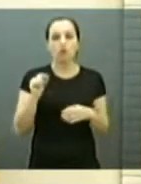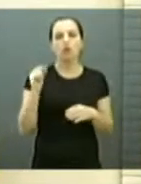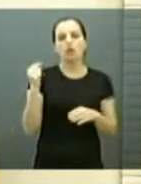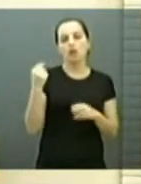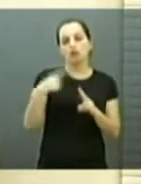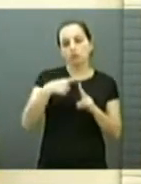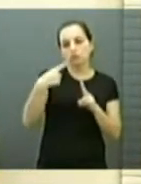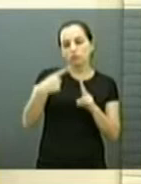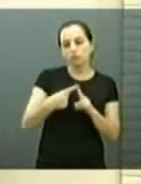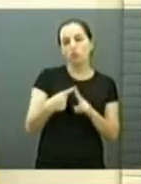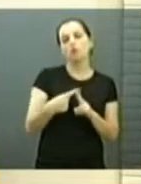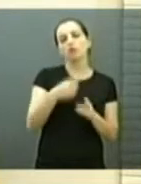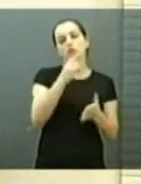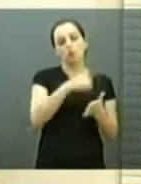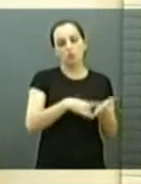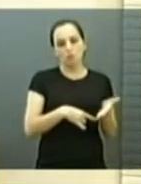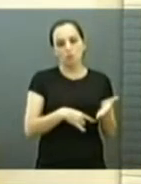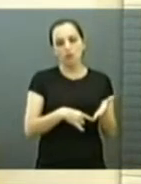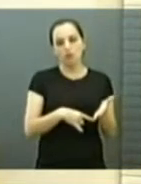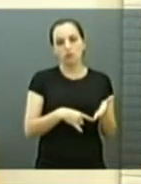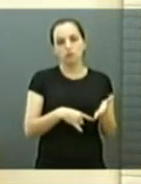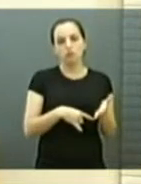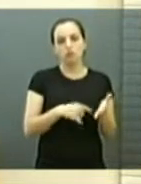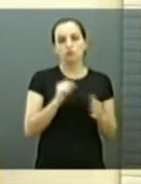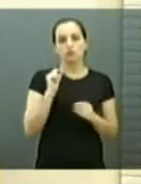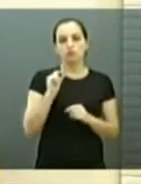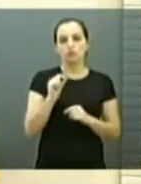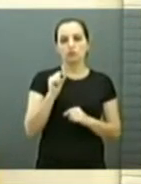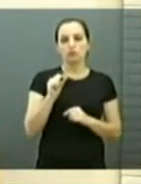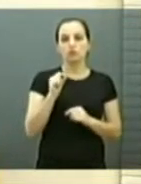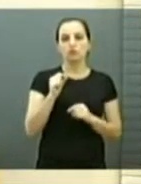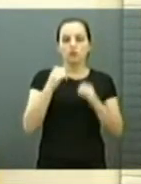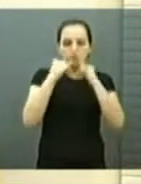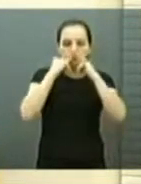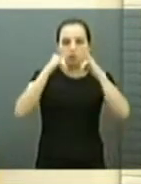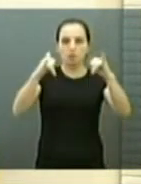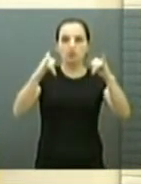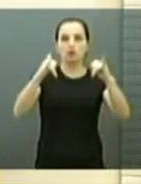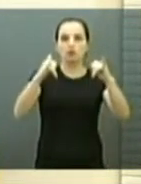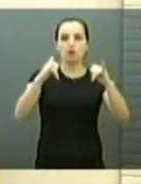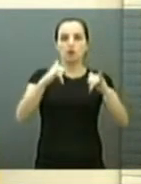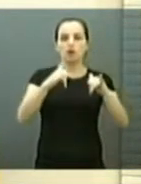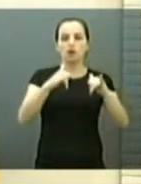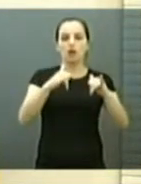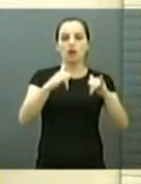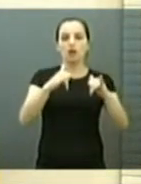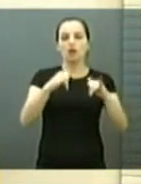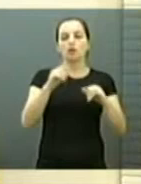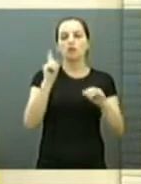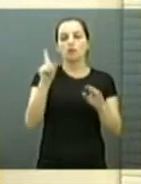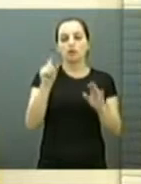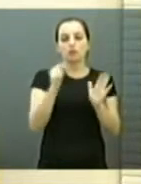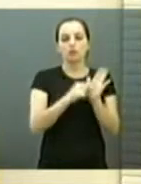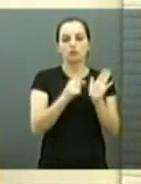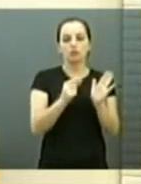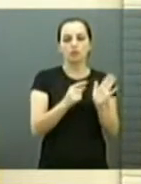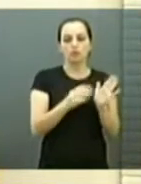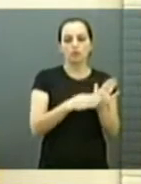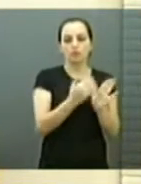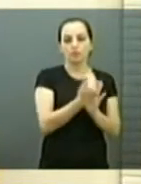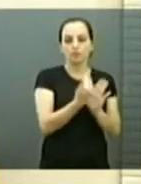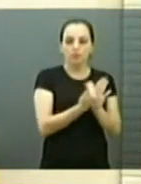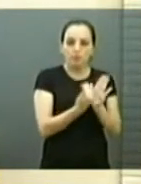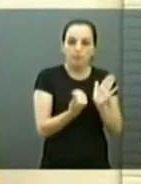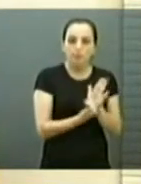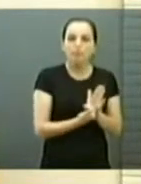duas resoluções, né, que foram publicadas no Diário Oficial e que determinam que, num